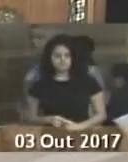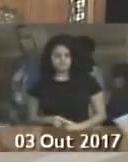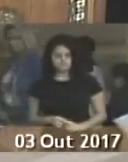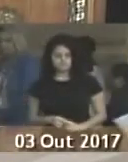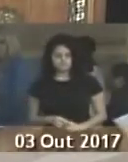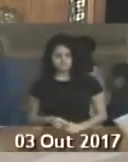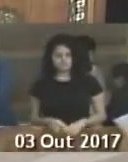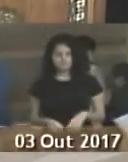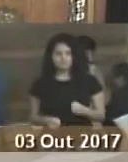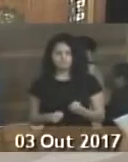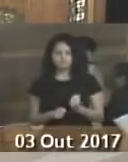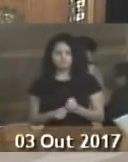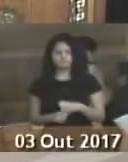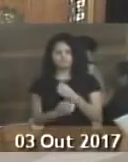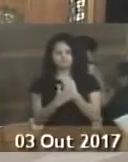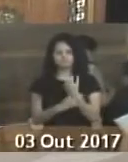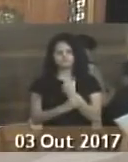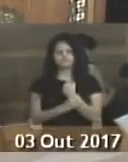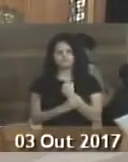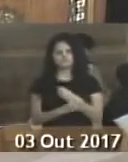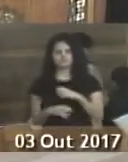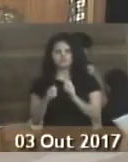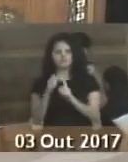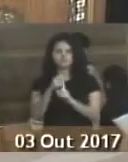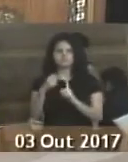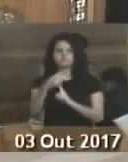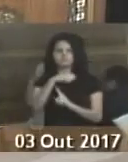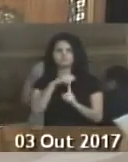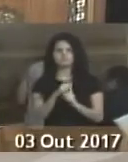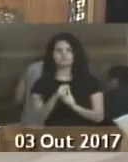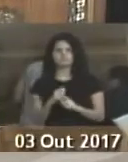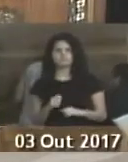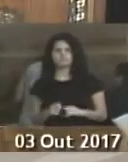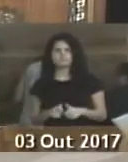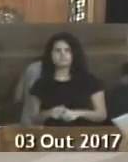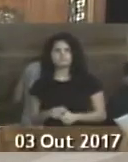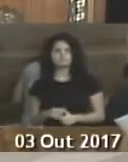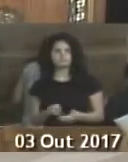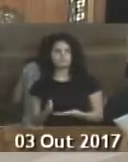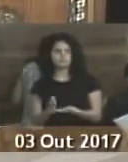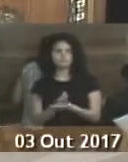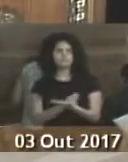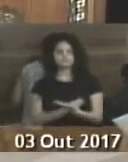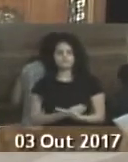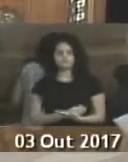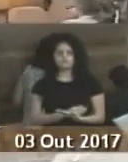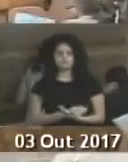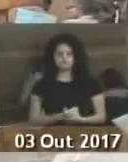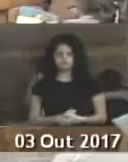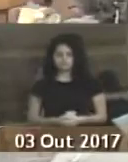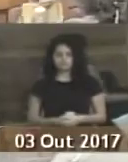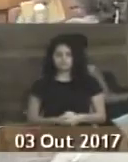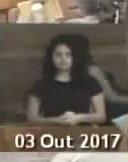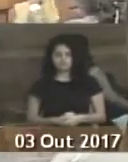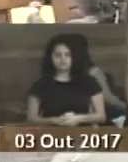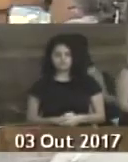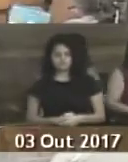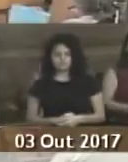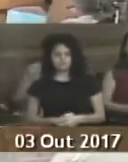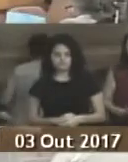humanidade. No início da nossa legislatura, nós, por conta da digitalização,